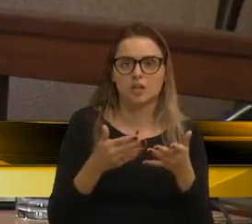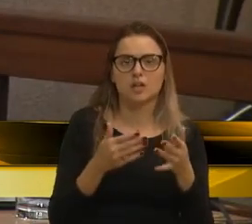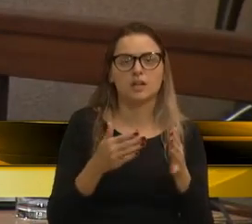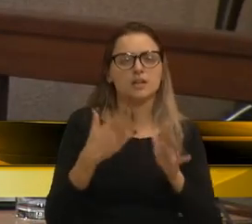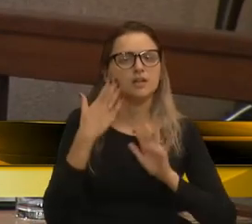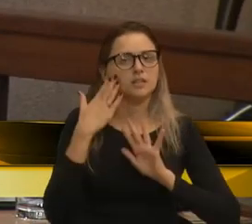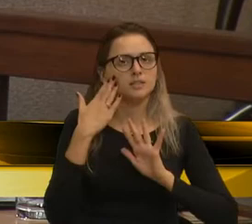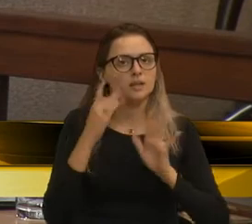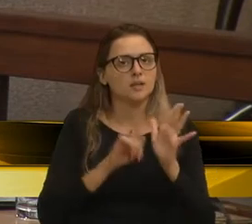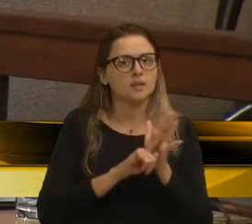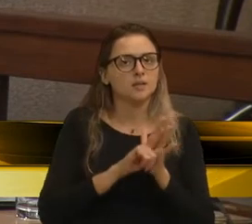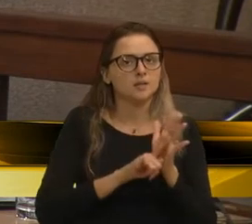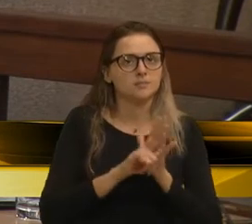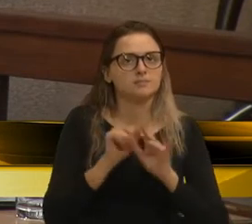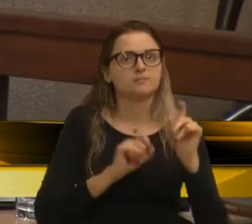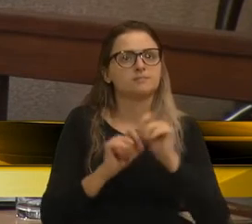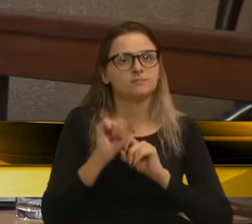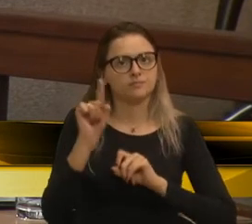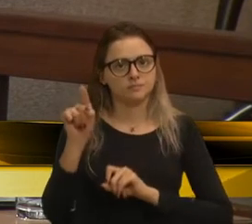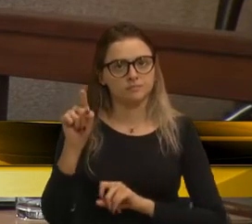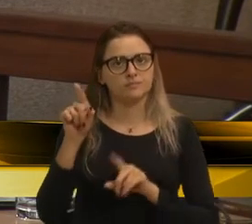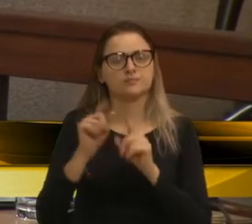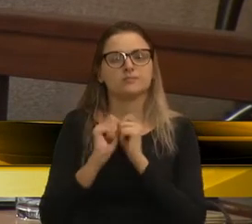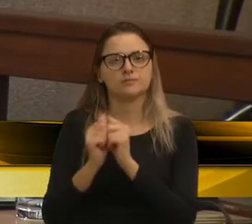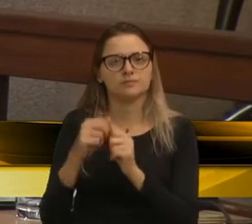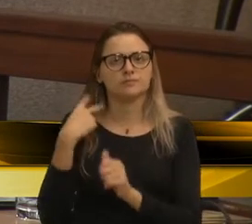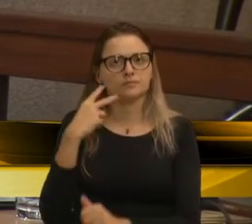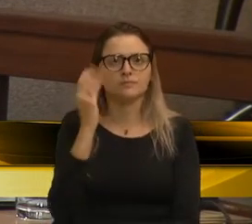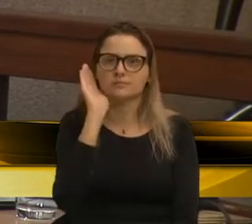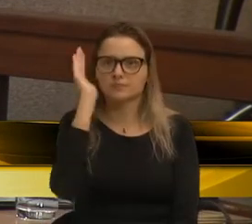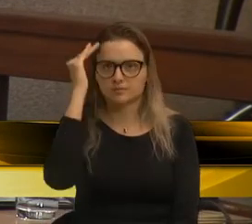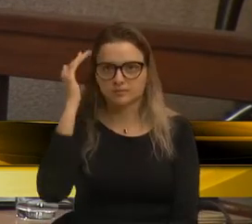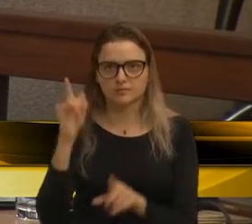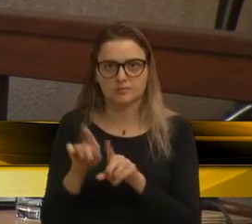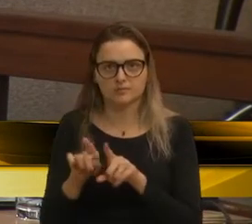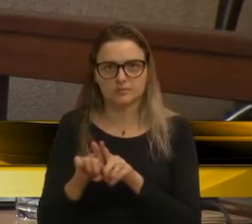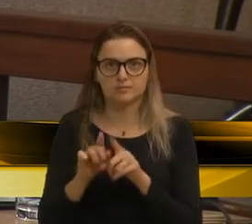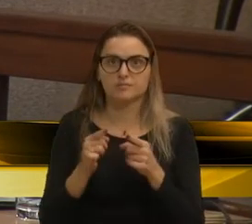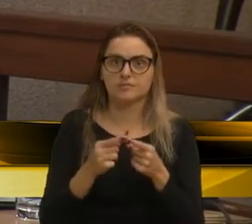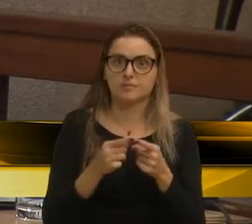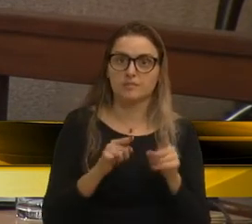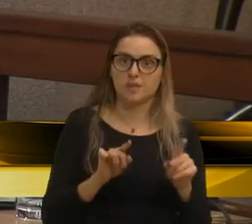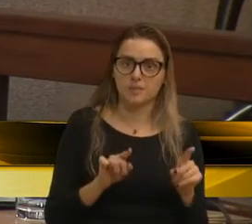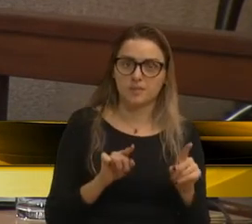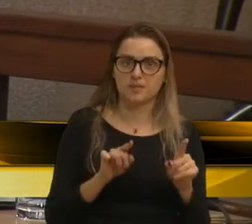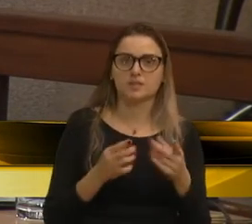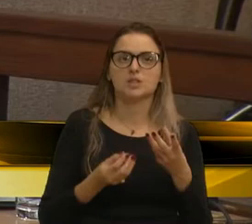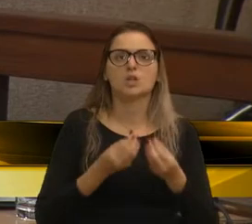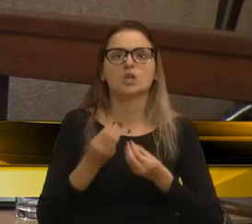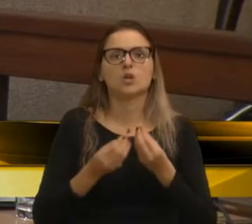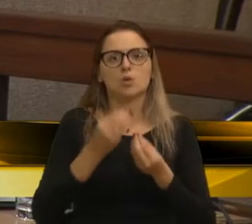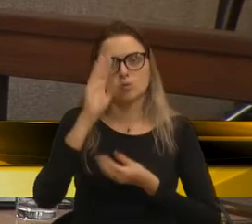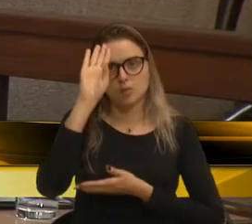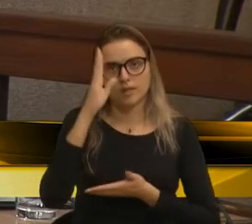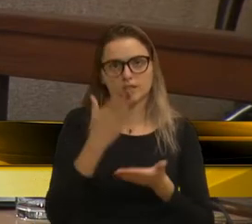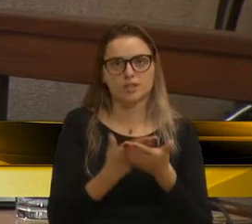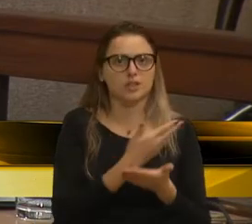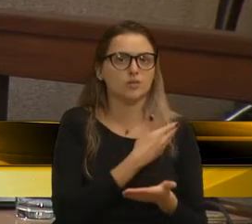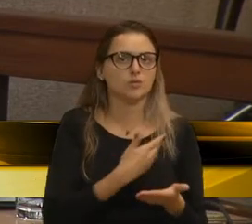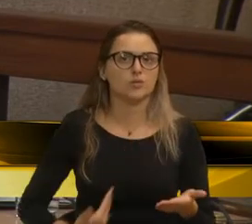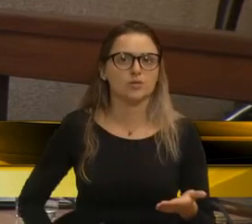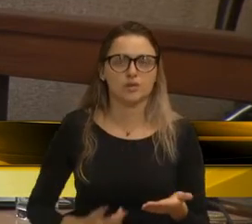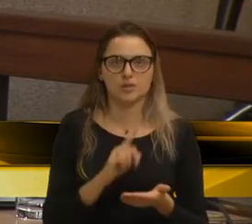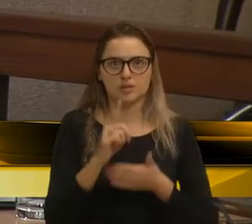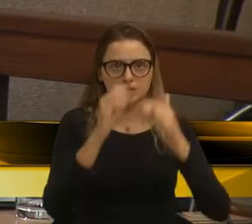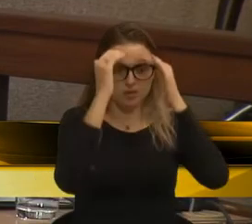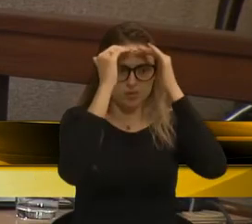prevenindo com relação a isso, Vossa Excelência, e o vereador Felipe também. Mas como confiar num governo que não respeita o